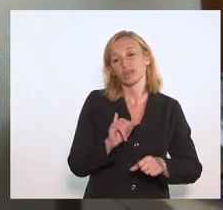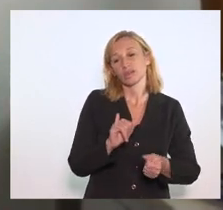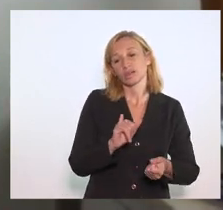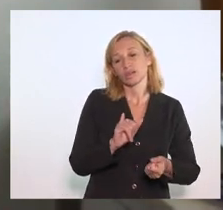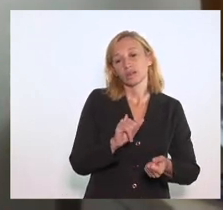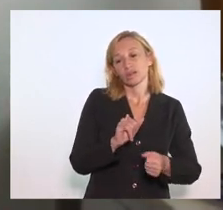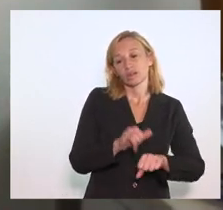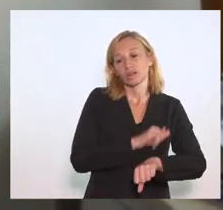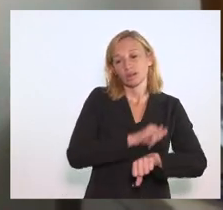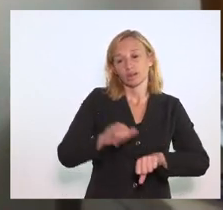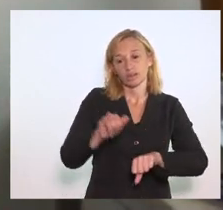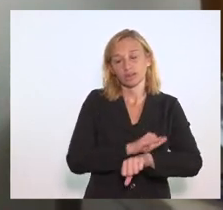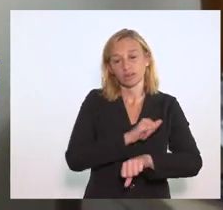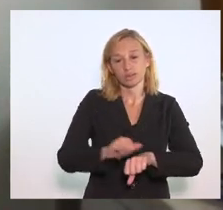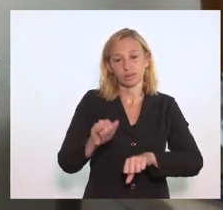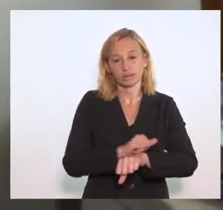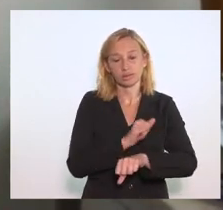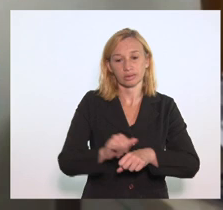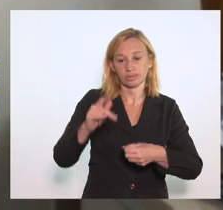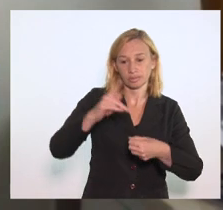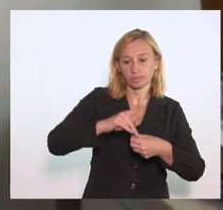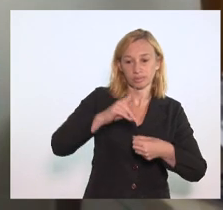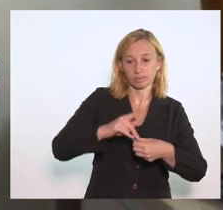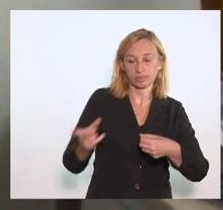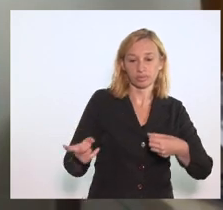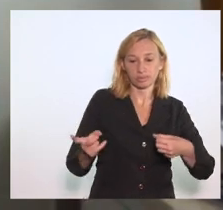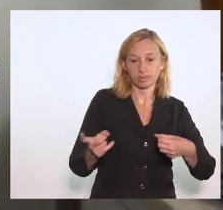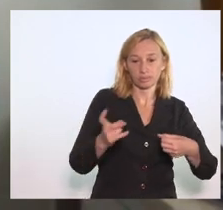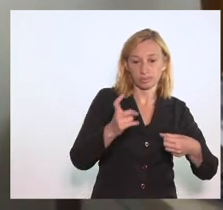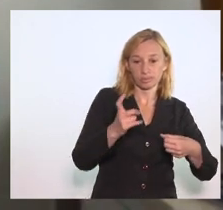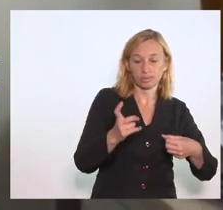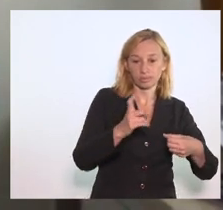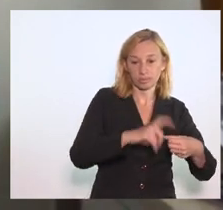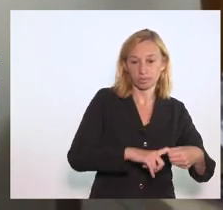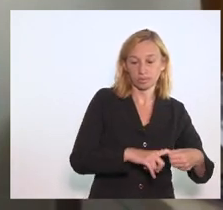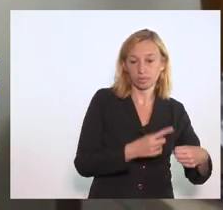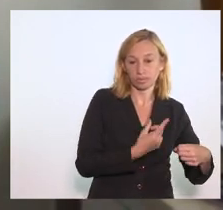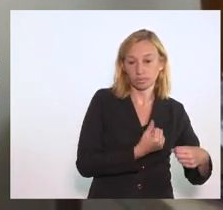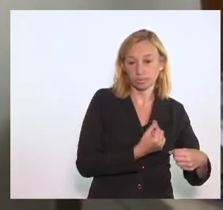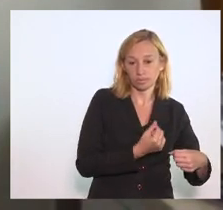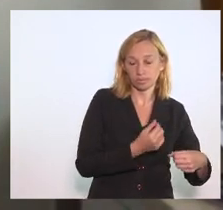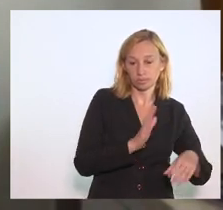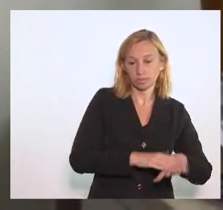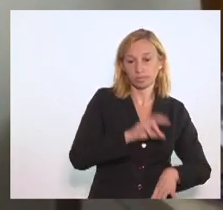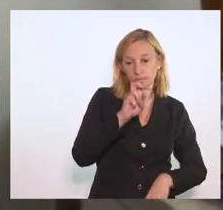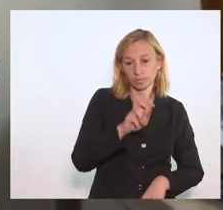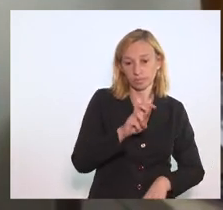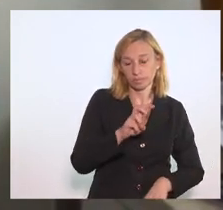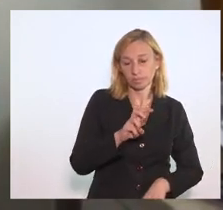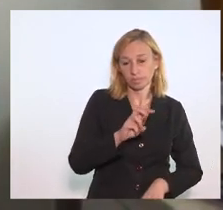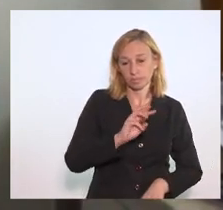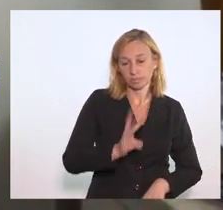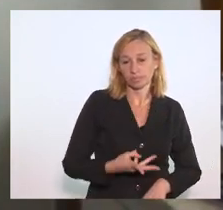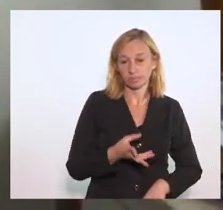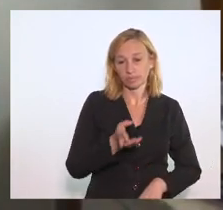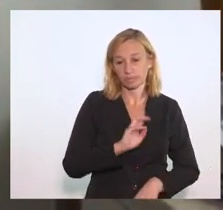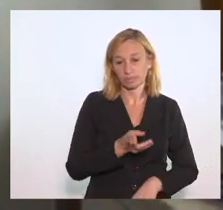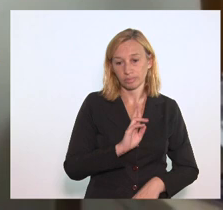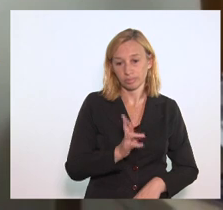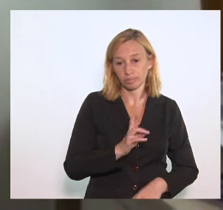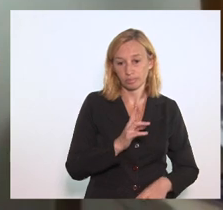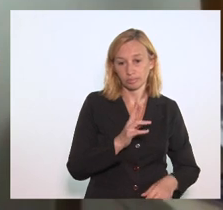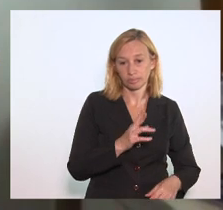cofres públicos mais de 5 bilhões de reais por superfaturamento. Se superfaturou,